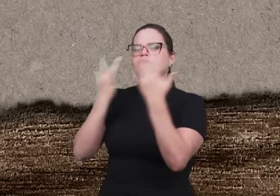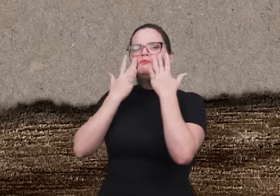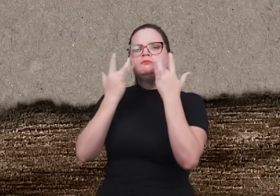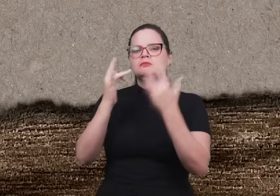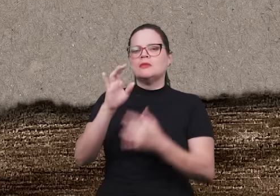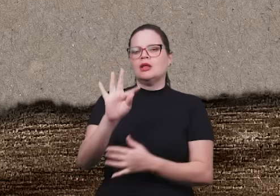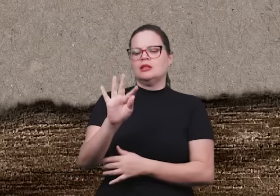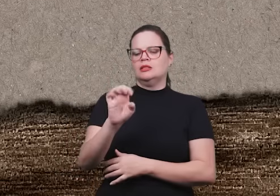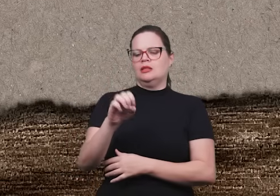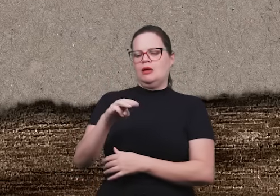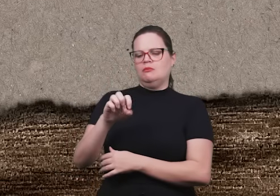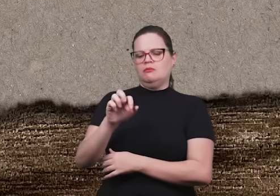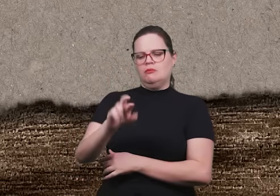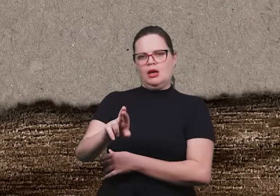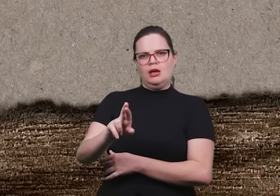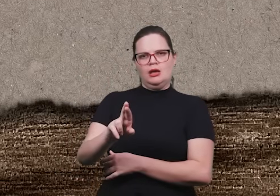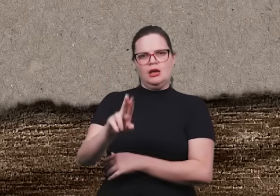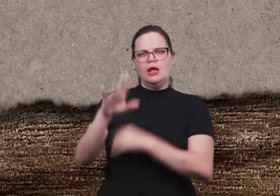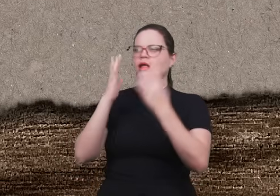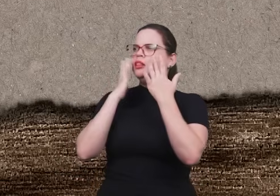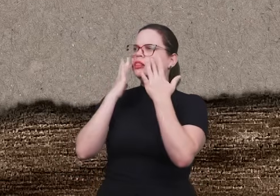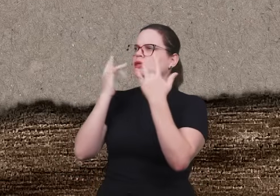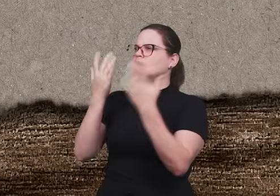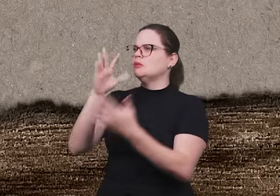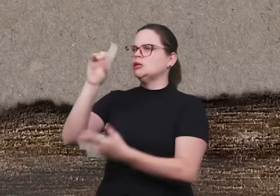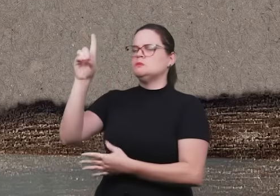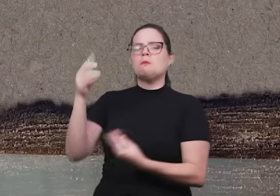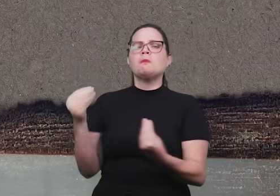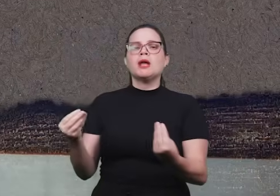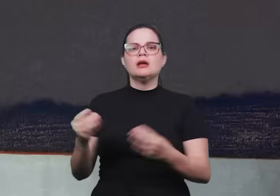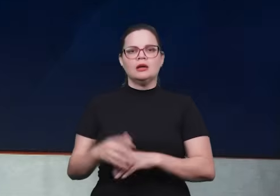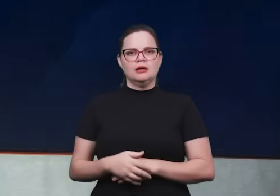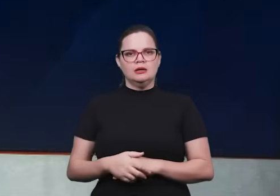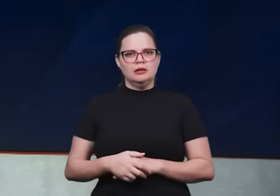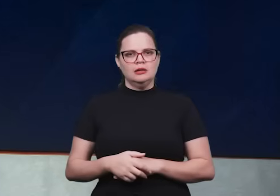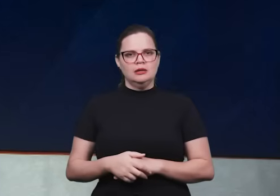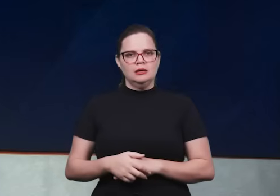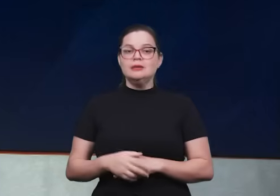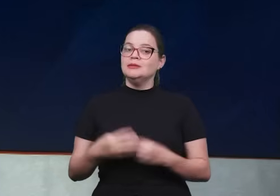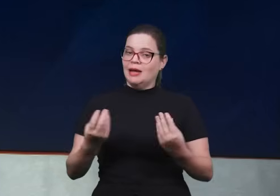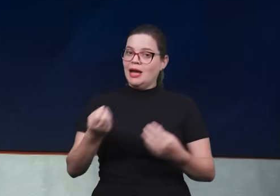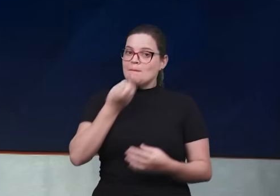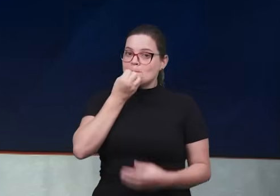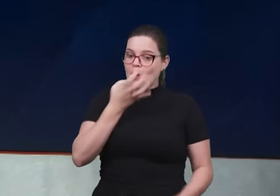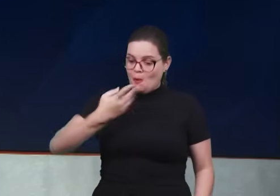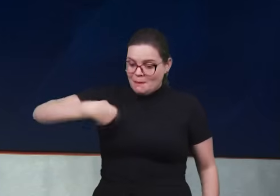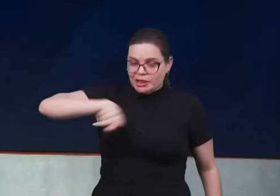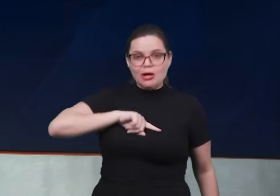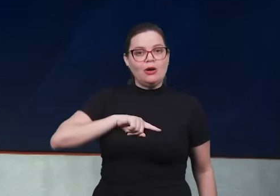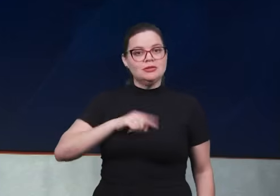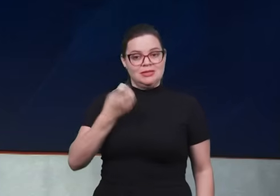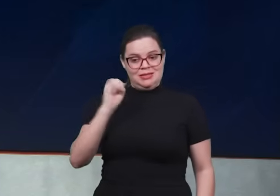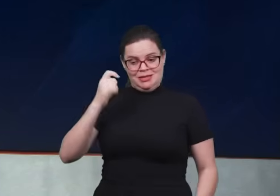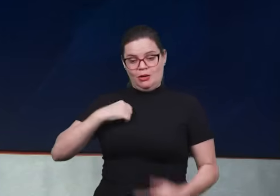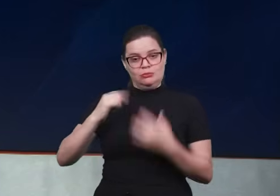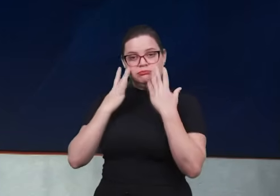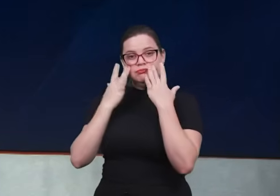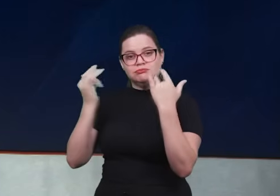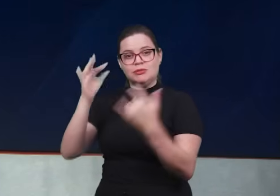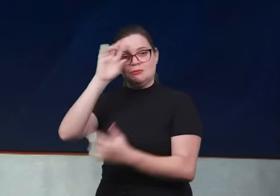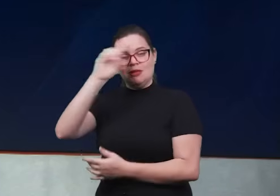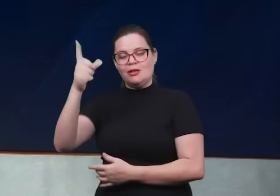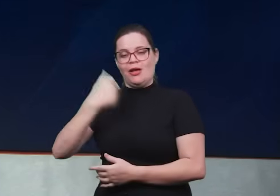Para quê? Para o nosso bem perpétuo. Para que mais? Para